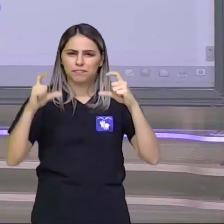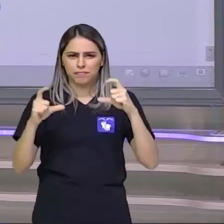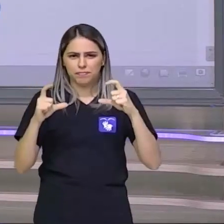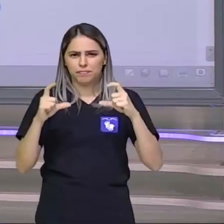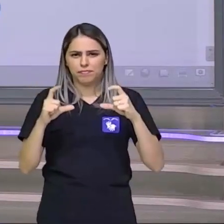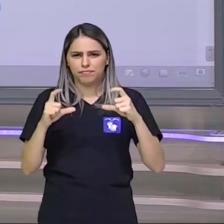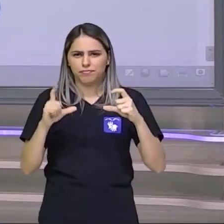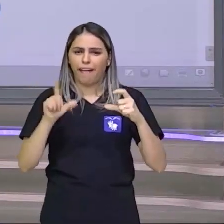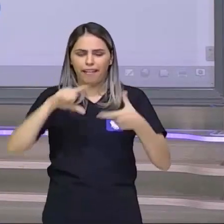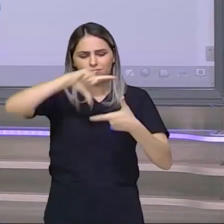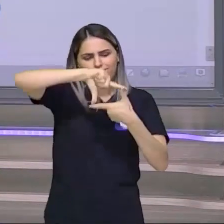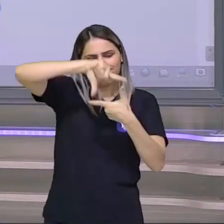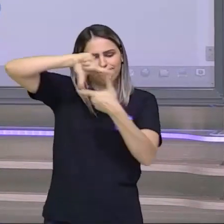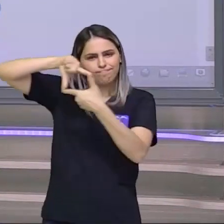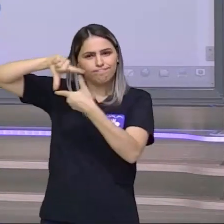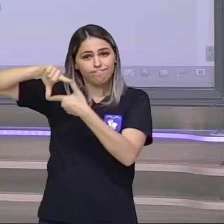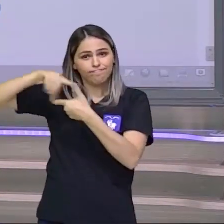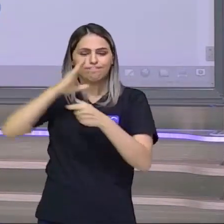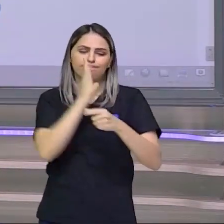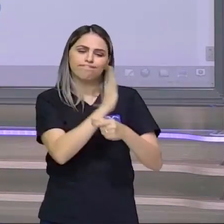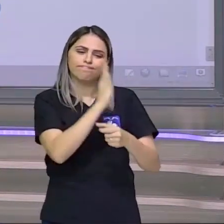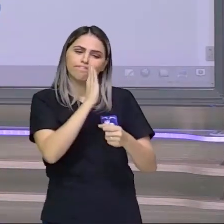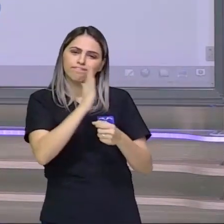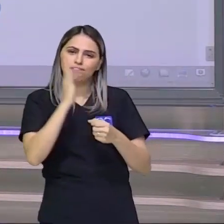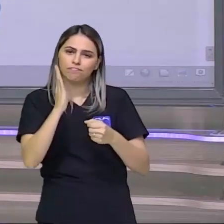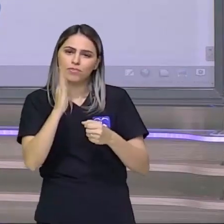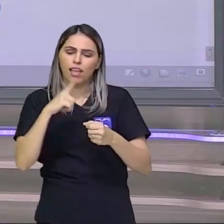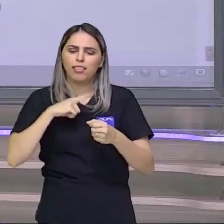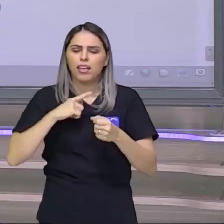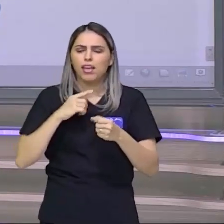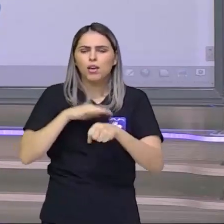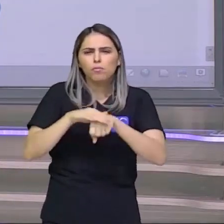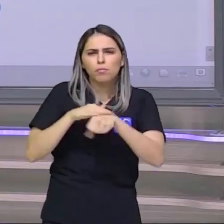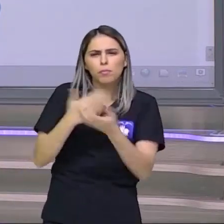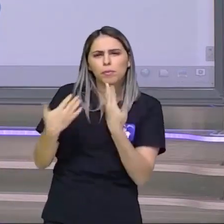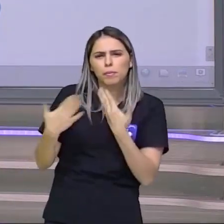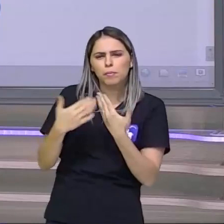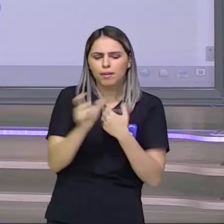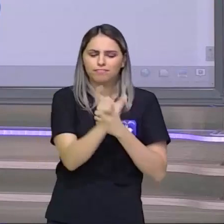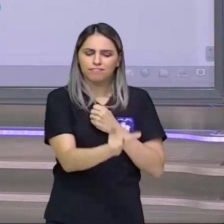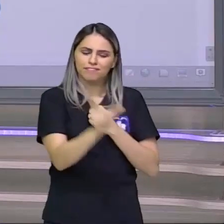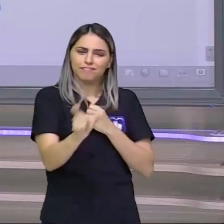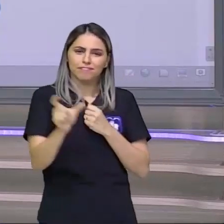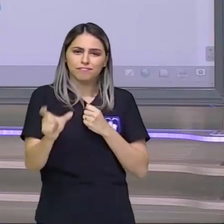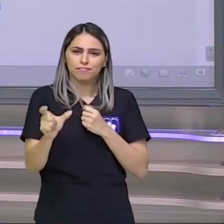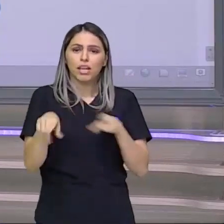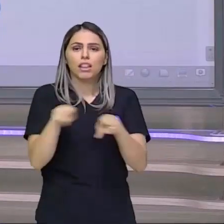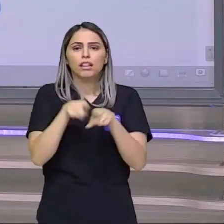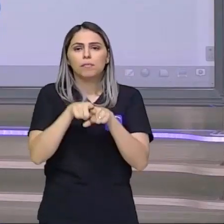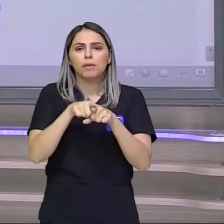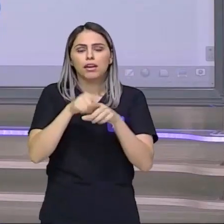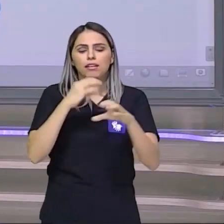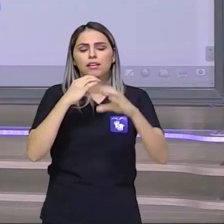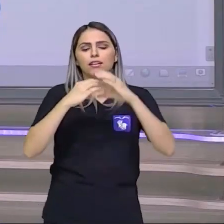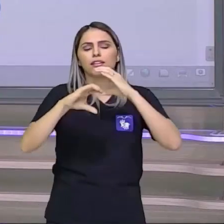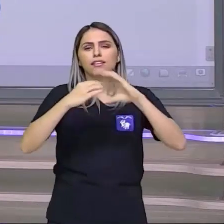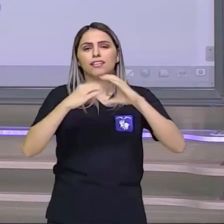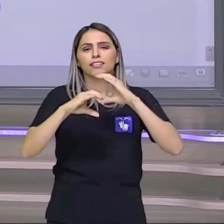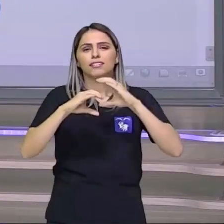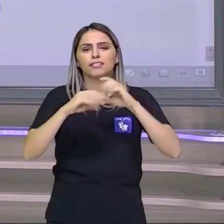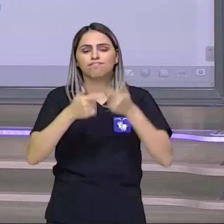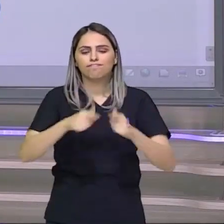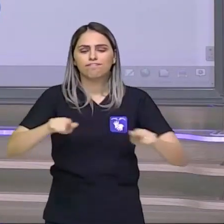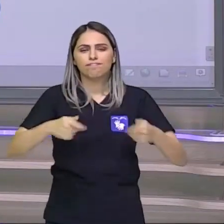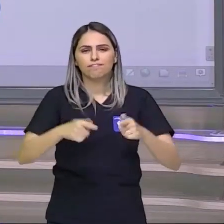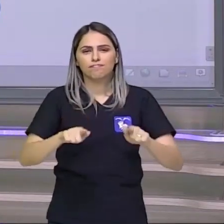são quadrados separados, que tem falas entre os personagens. E também nós vimos uma canção, que a canção